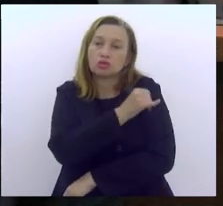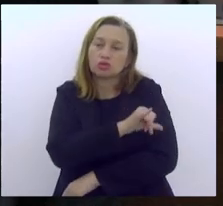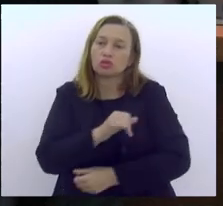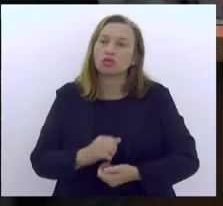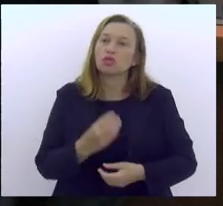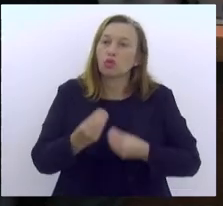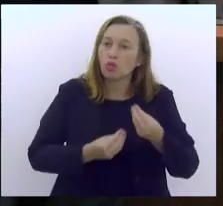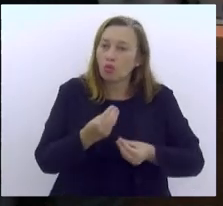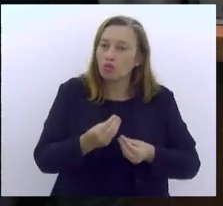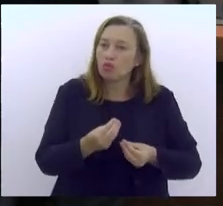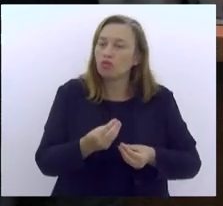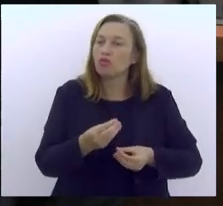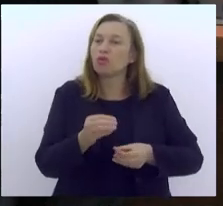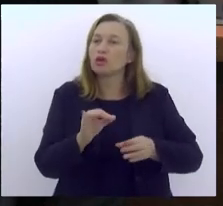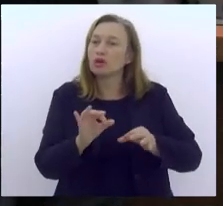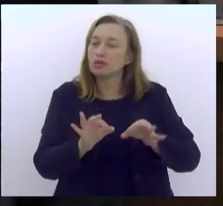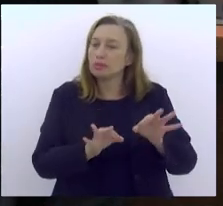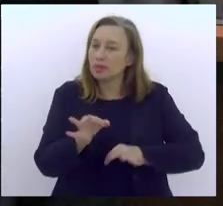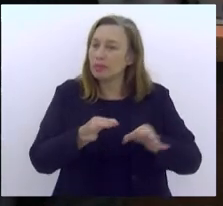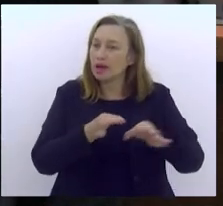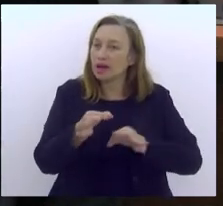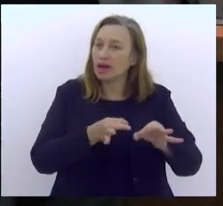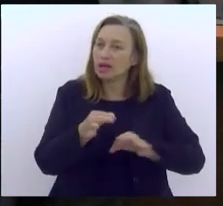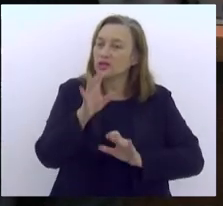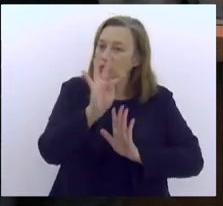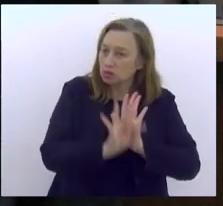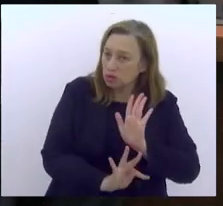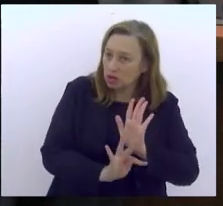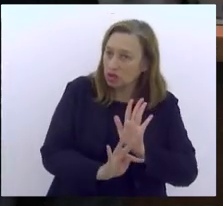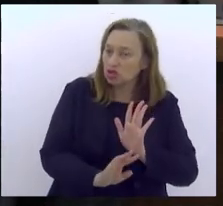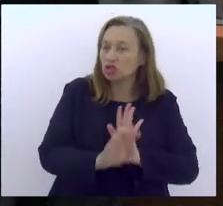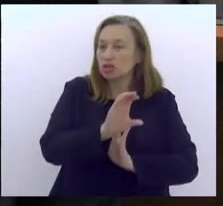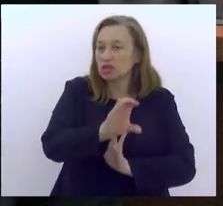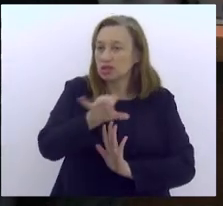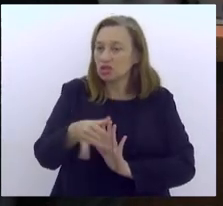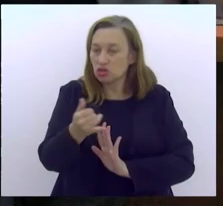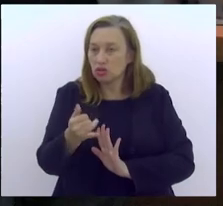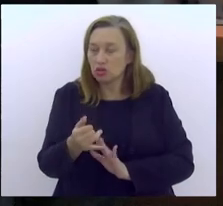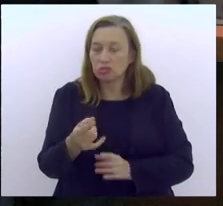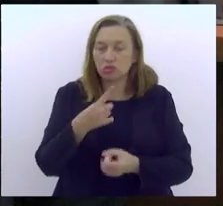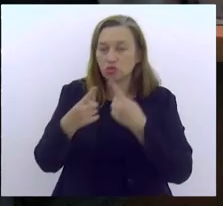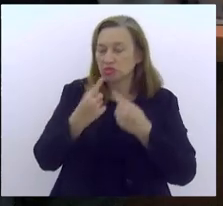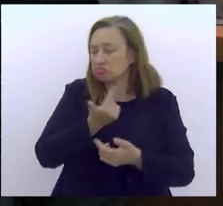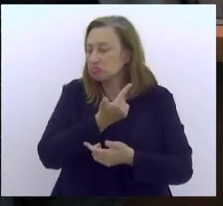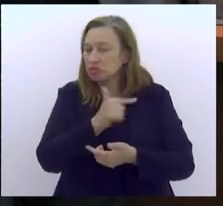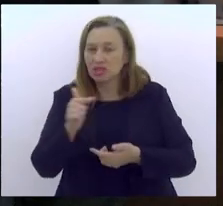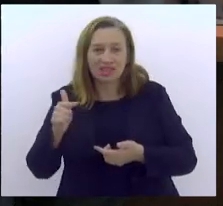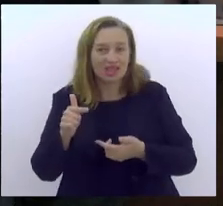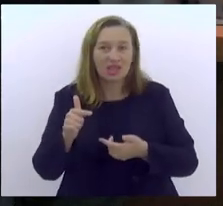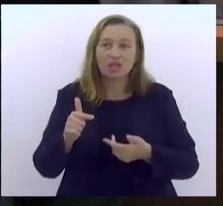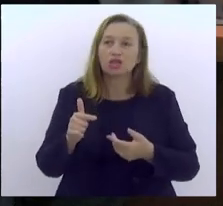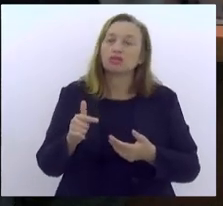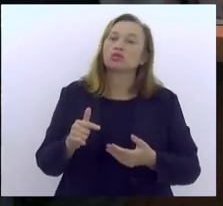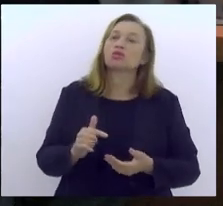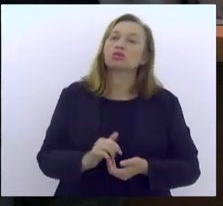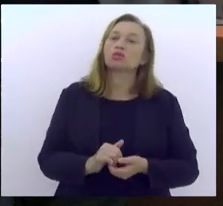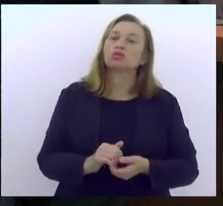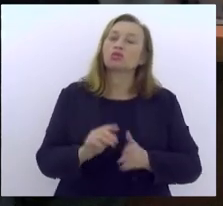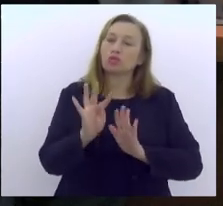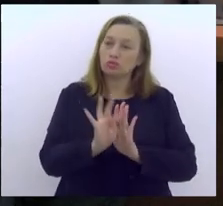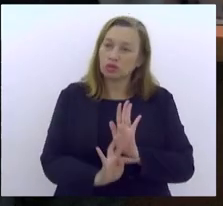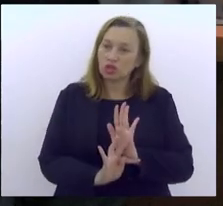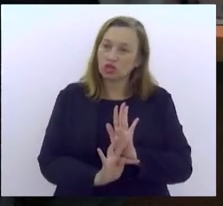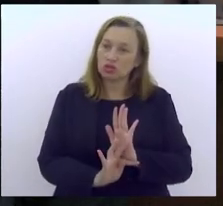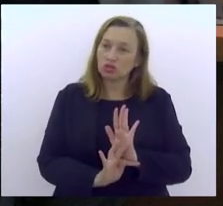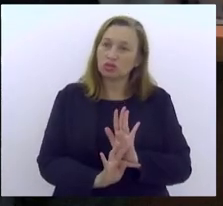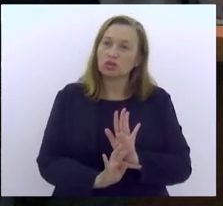foi estabelecido o substitutivo no âmbito da CCJ, por unanimidade, não houve nenhuma discussão, não houve nenhum confronto com o texto